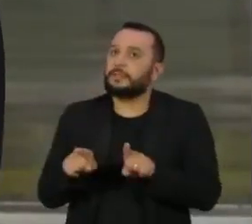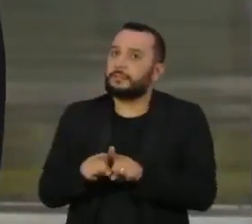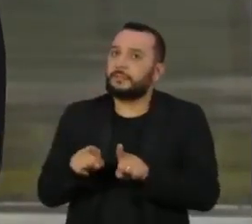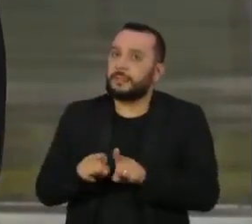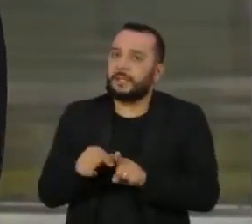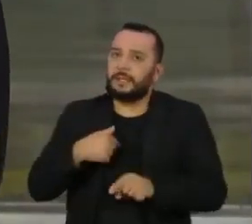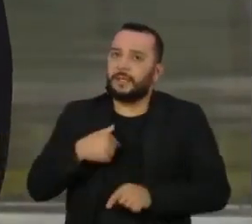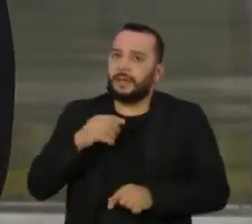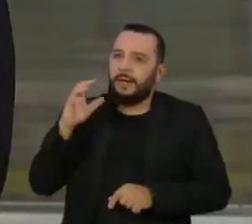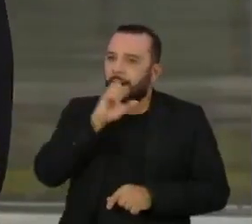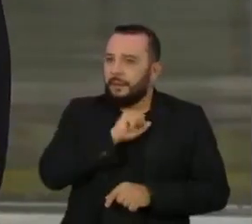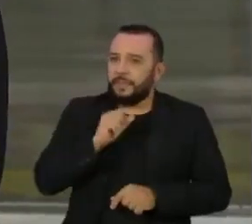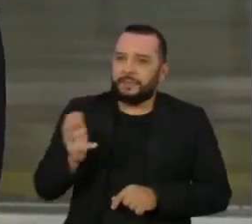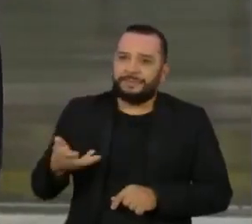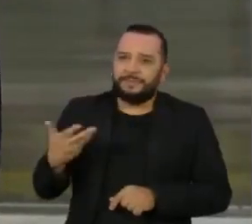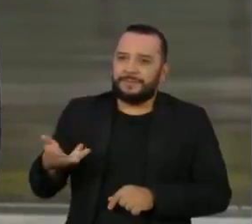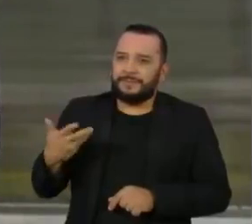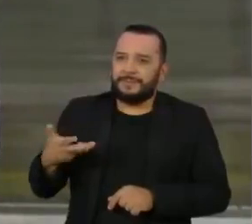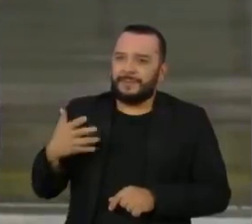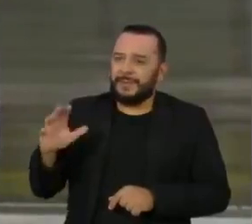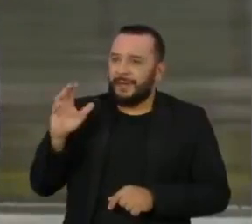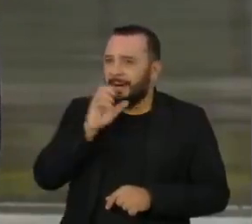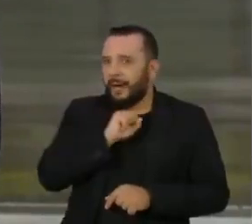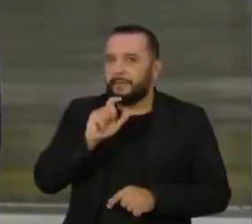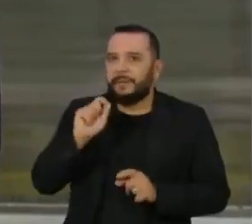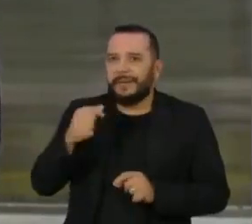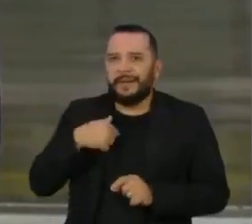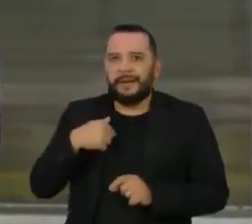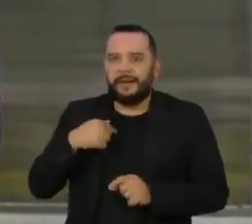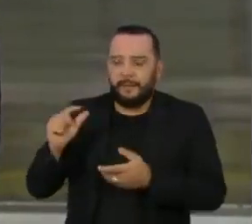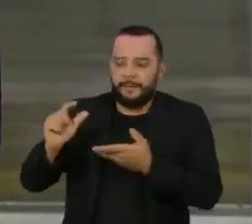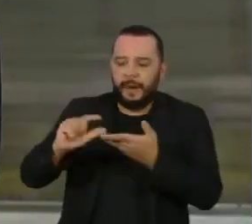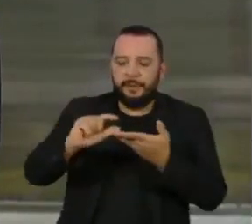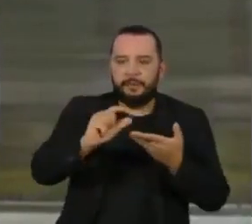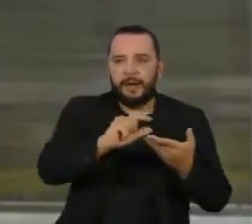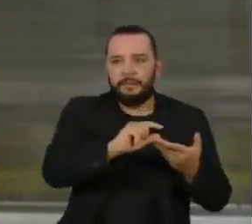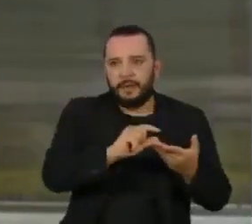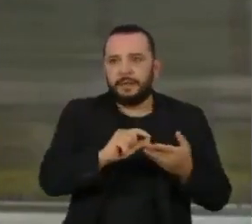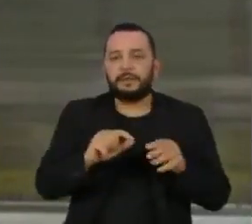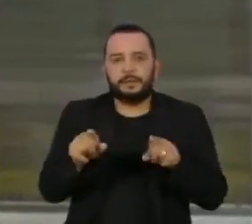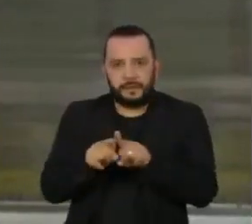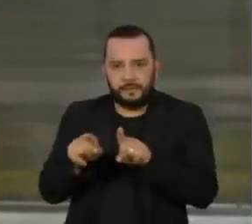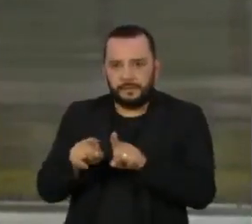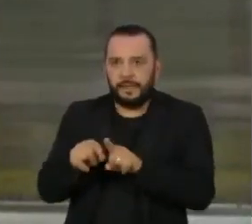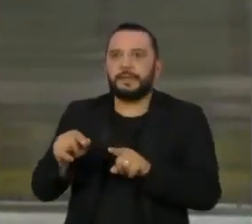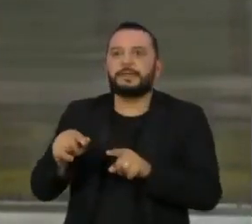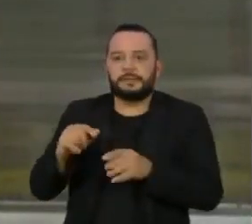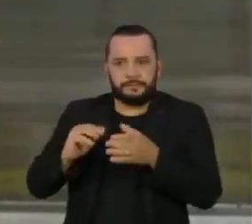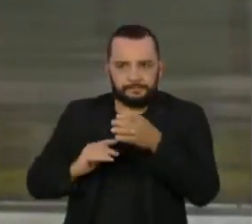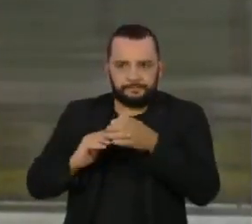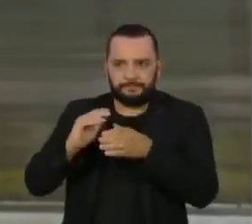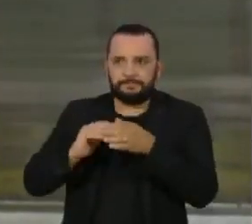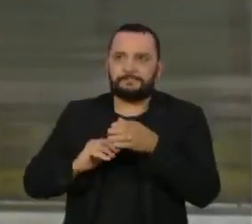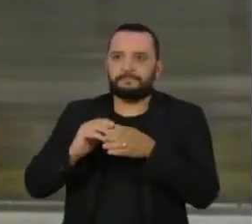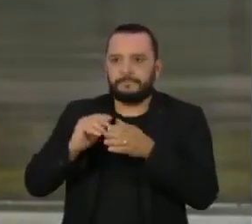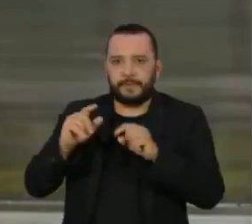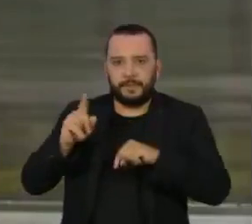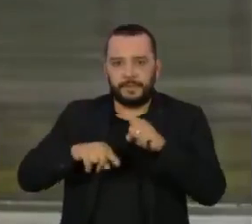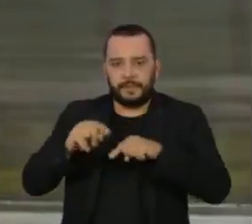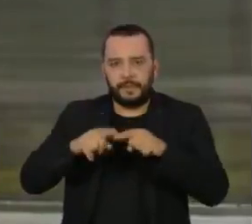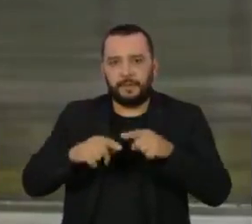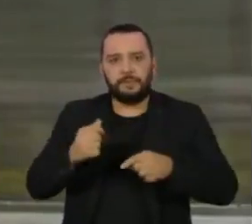a aceleração, conforme já mencionei, na entrega de doses, insumos e doses da vacina para o